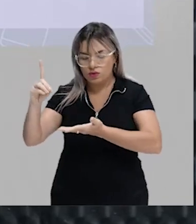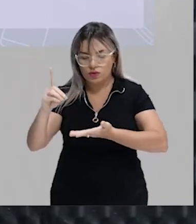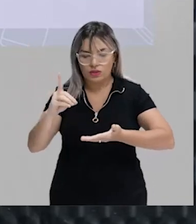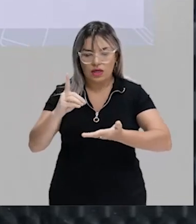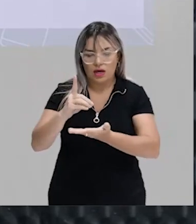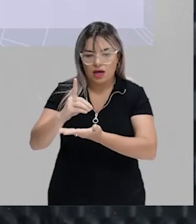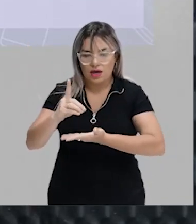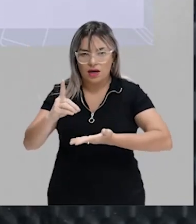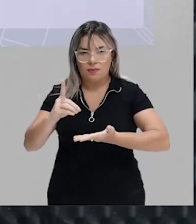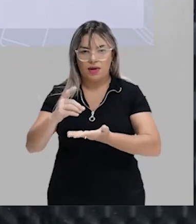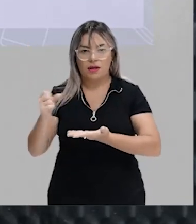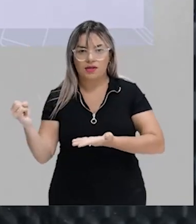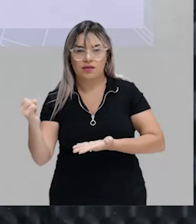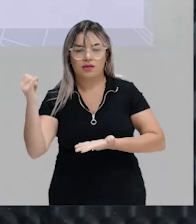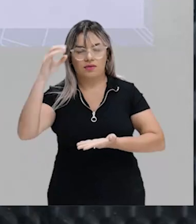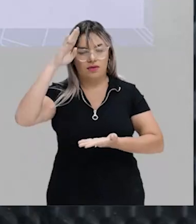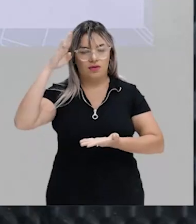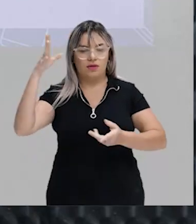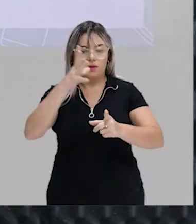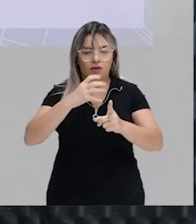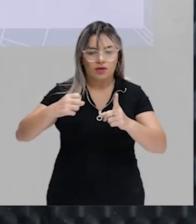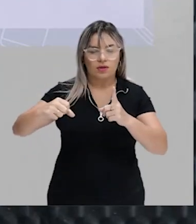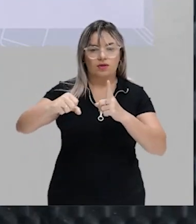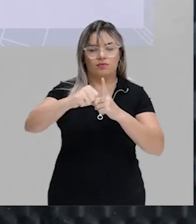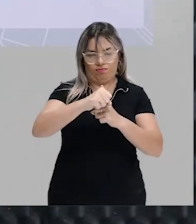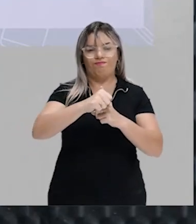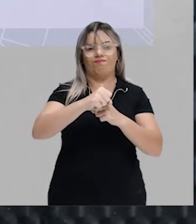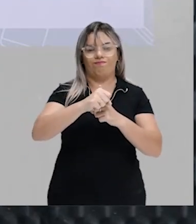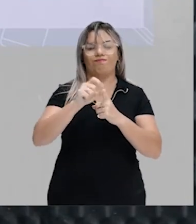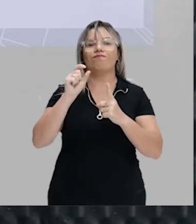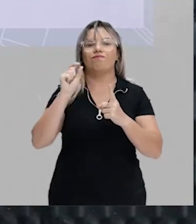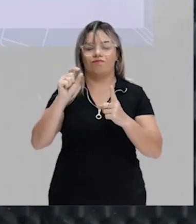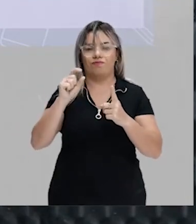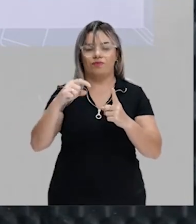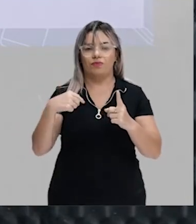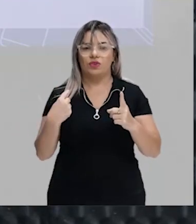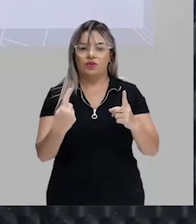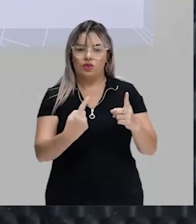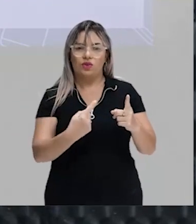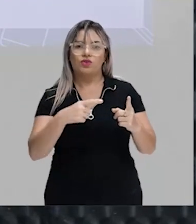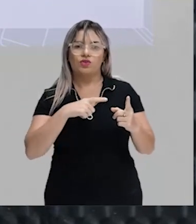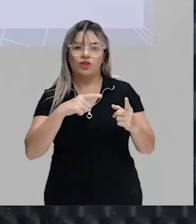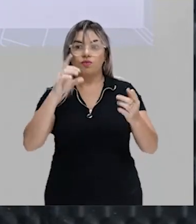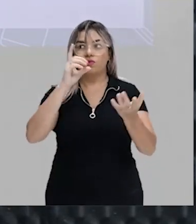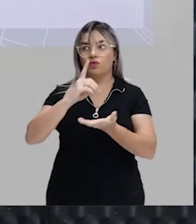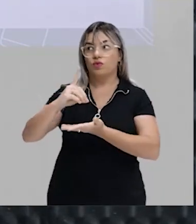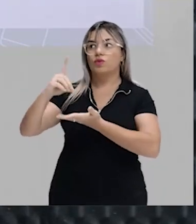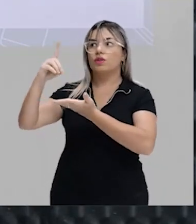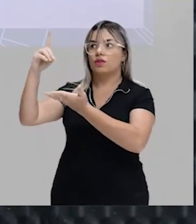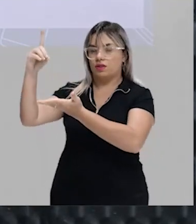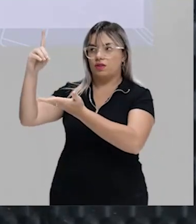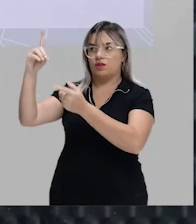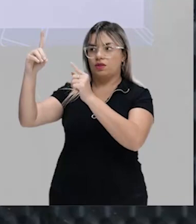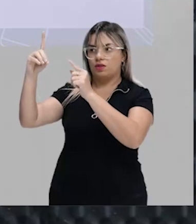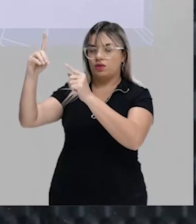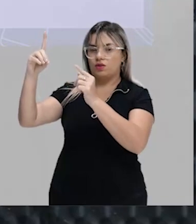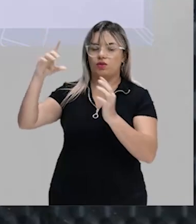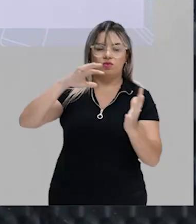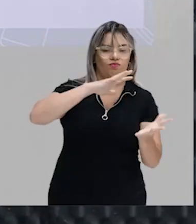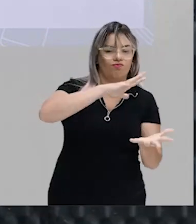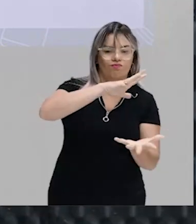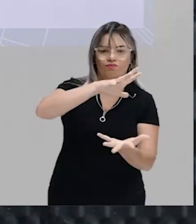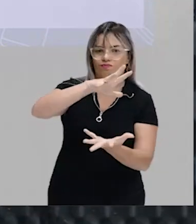você fala num momento marcado pelo teocentrismo, nós temos Deus como centro do universo. Mas